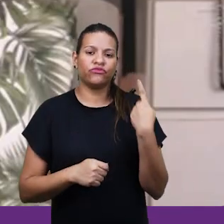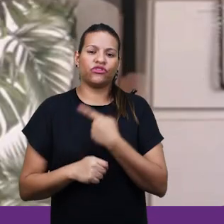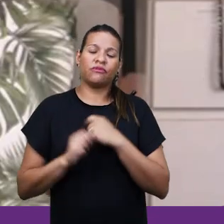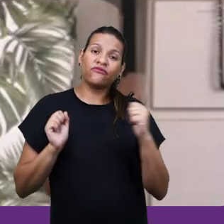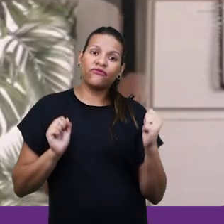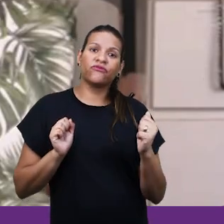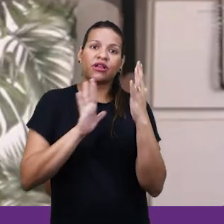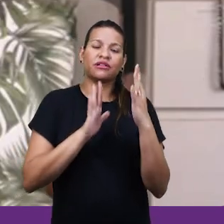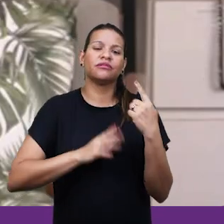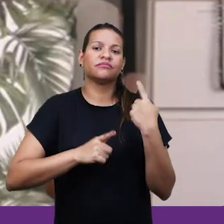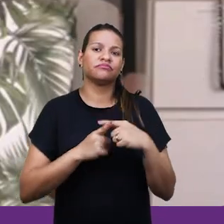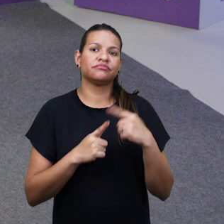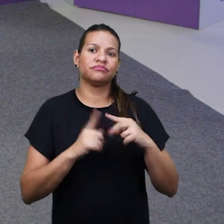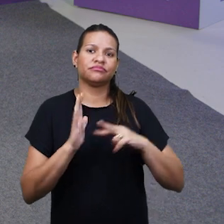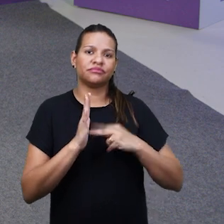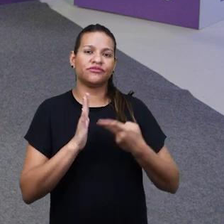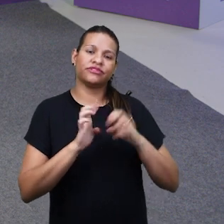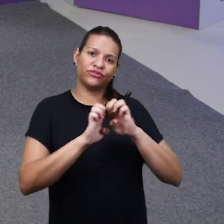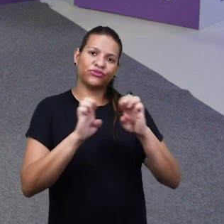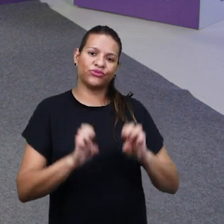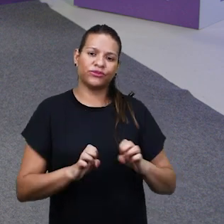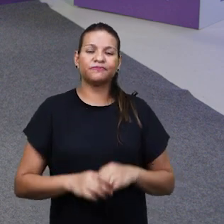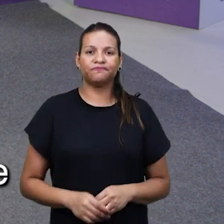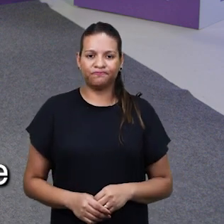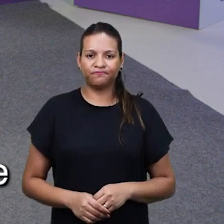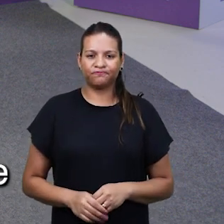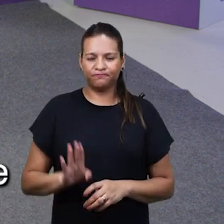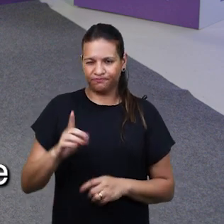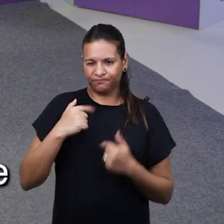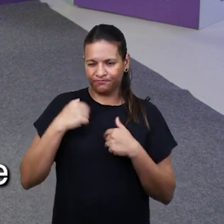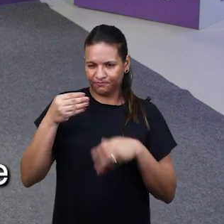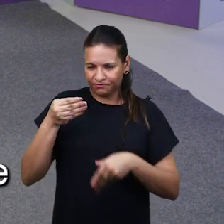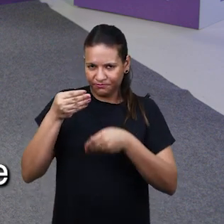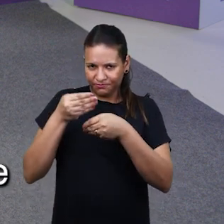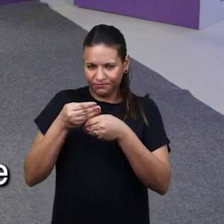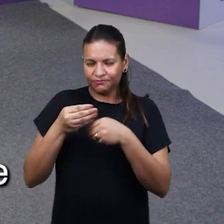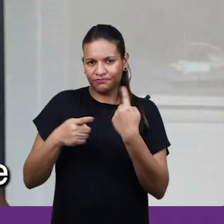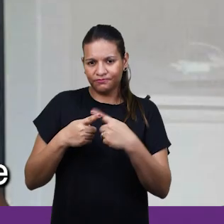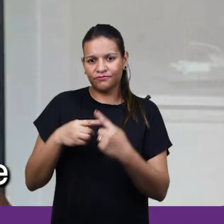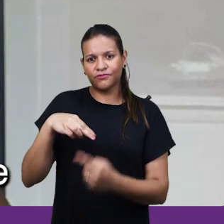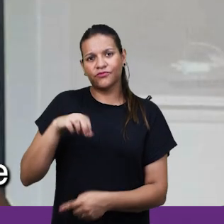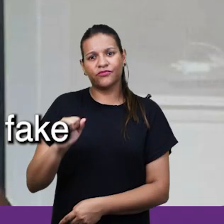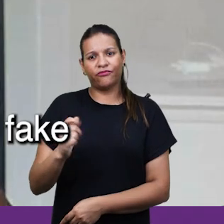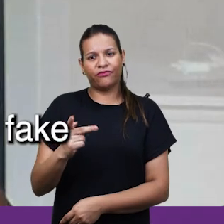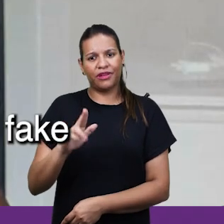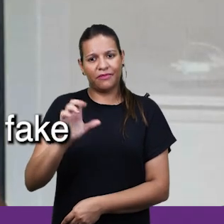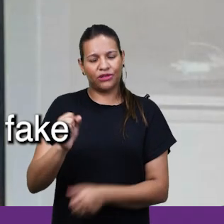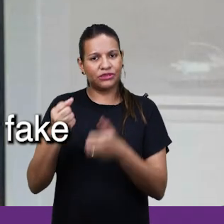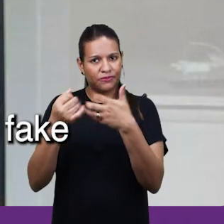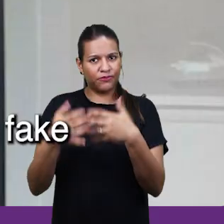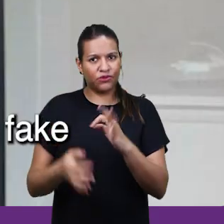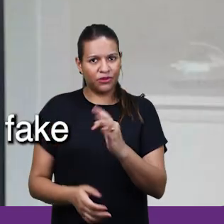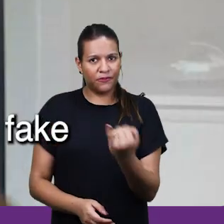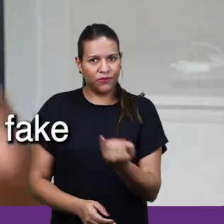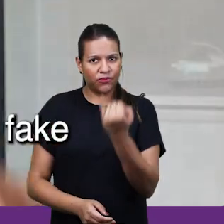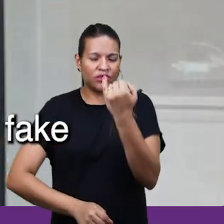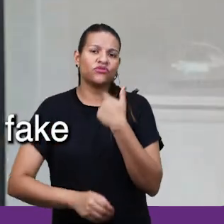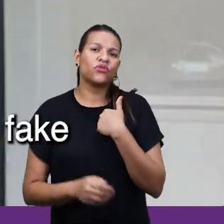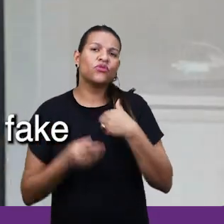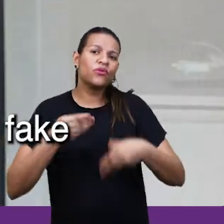realmente é uma questão estrutural do sistema. Só ia fazer um comentário, porque eu acho que o Dr. Matheus trouxe um ponto muito importante, né? Que a gente às vezes tem essa ideia